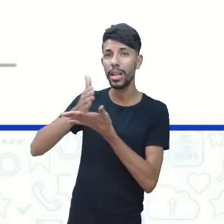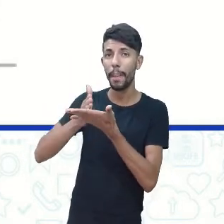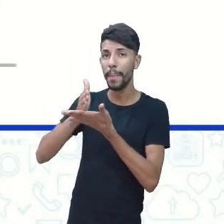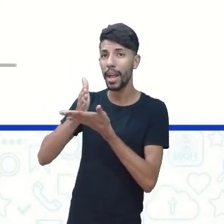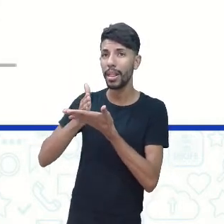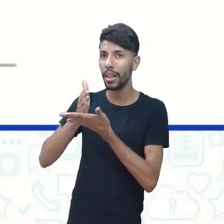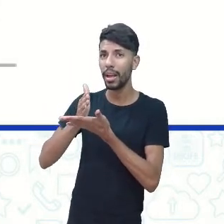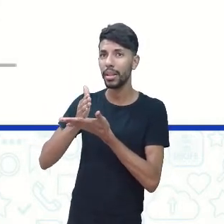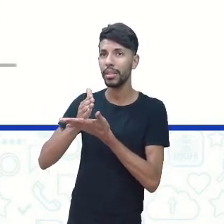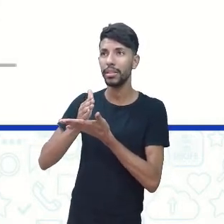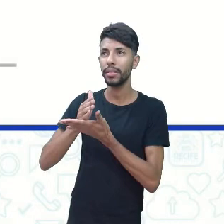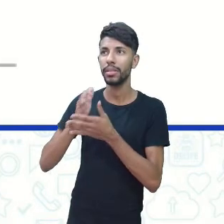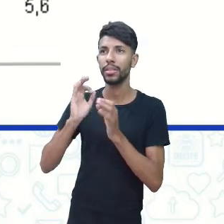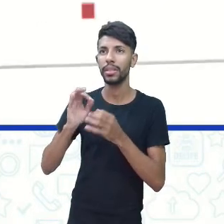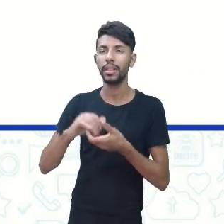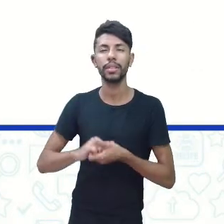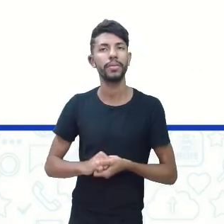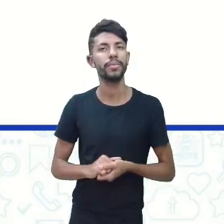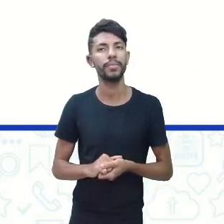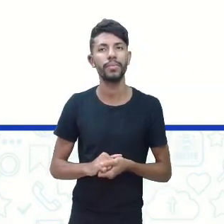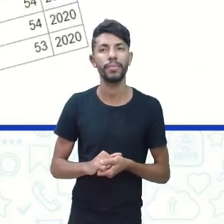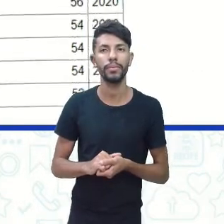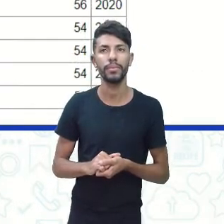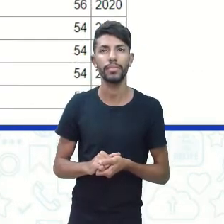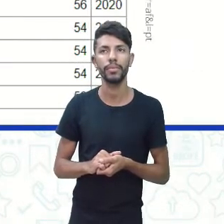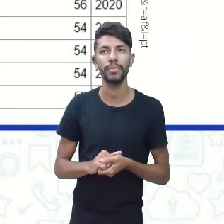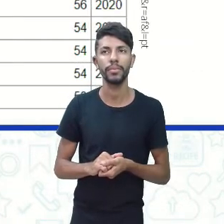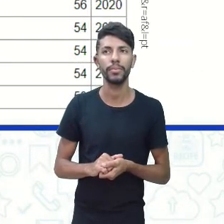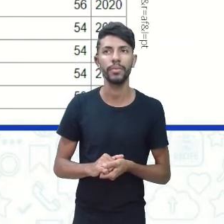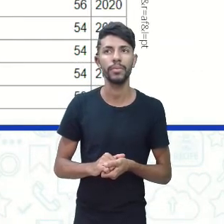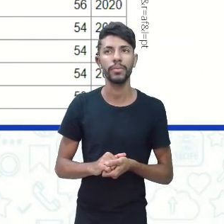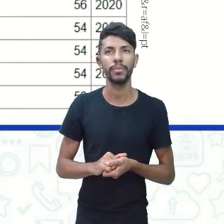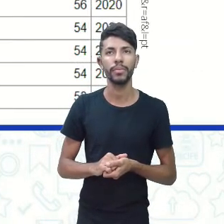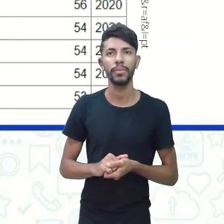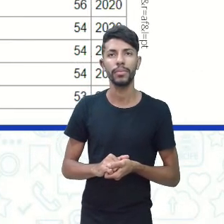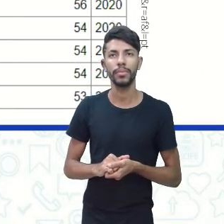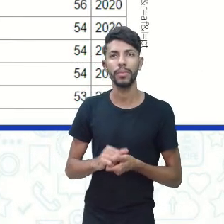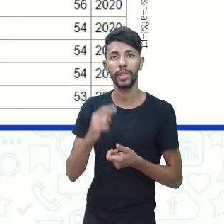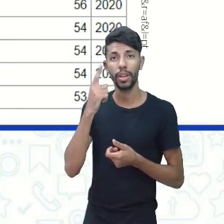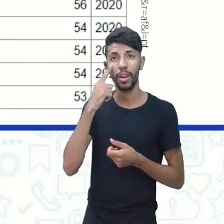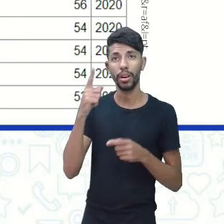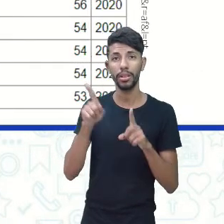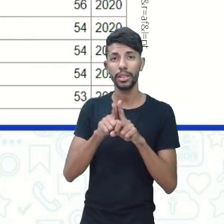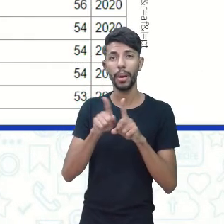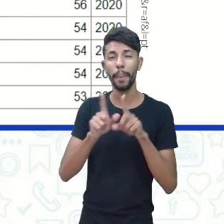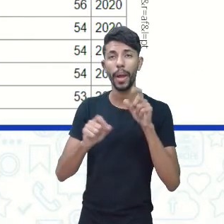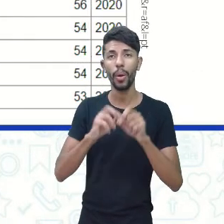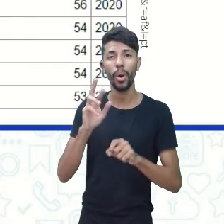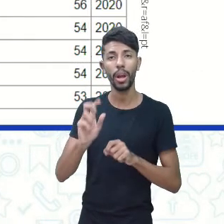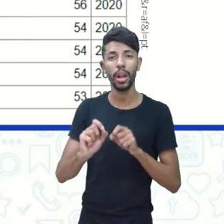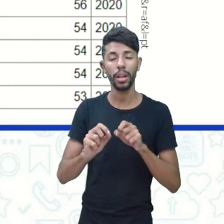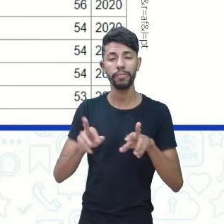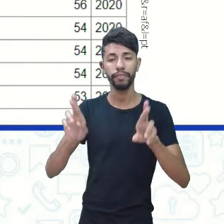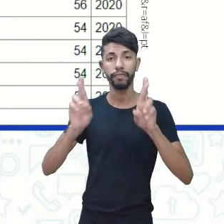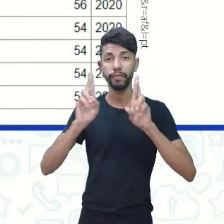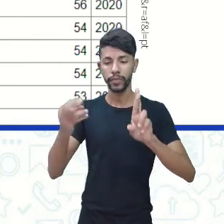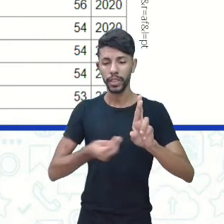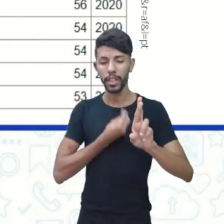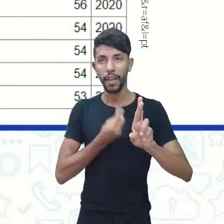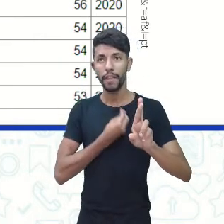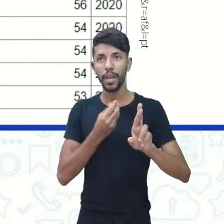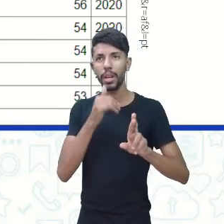39,3%. Outra coisinha também, acompanhe na sua tela, ó, expectativa de vida. O quanto